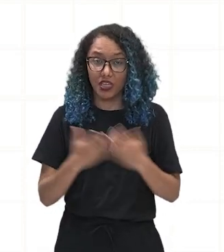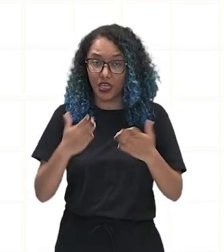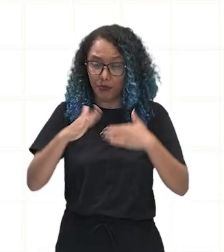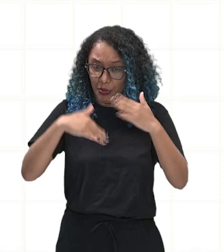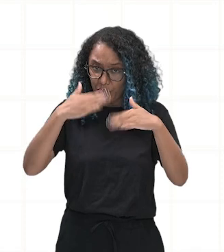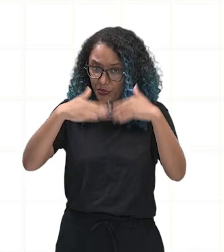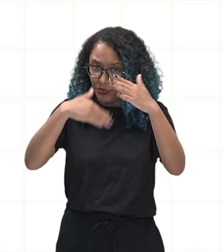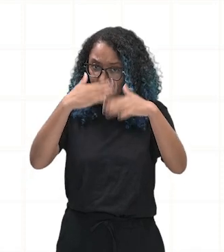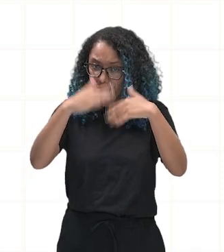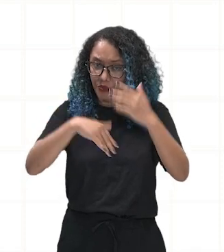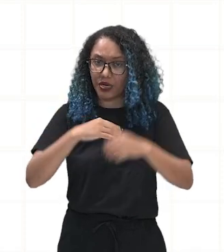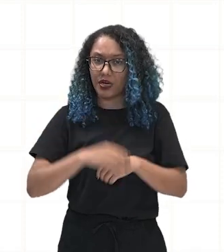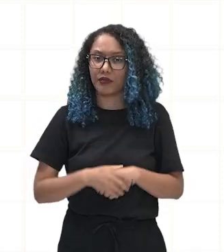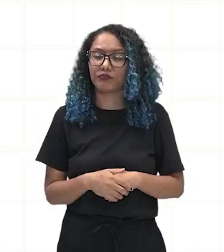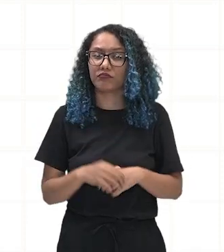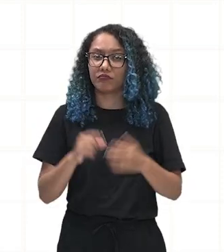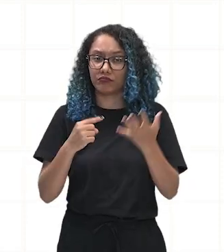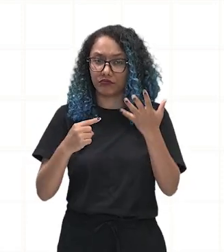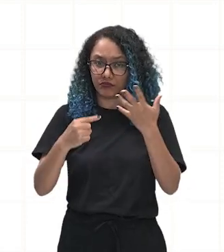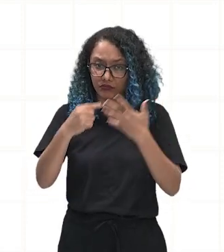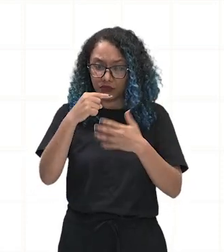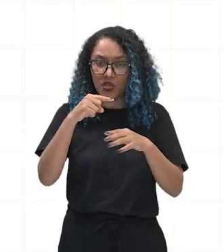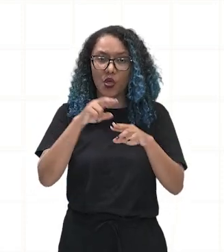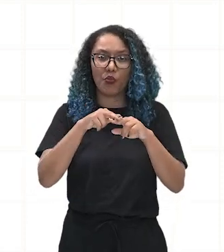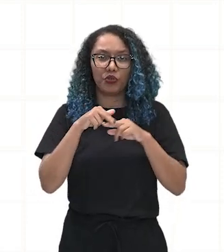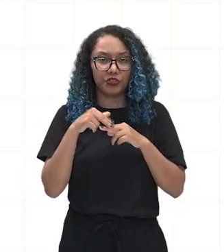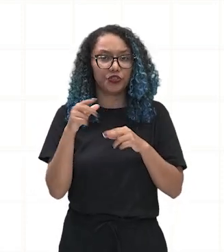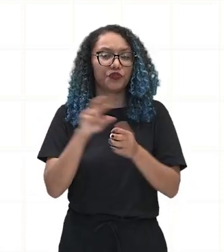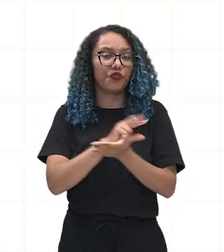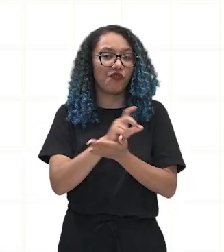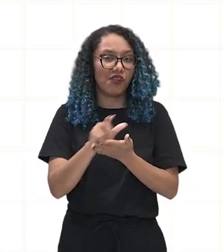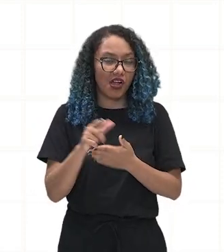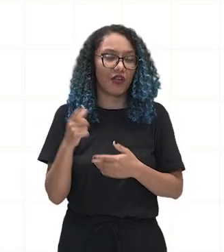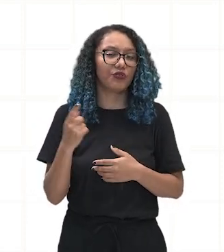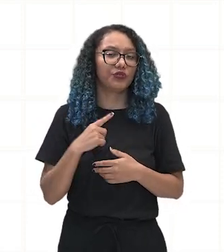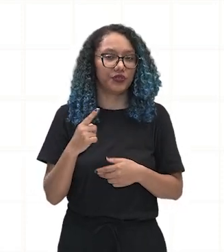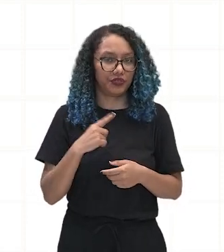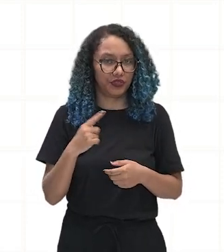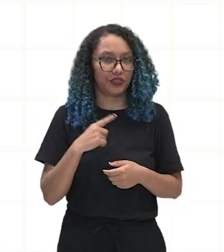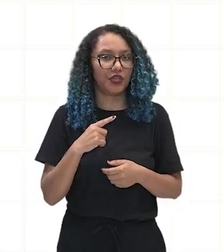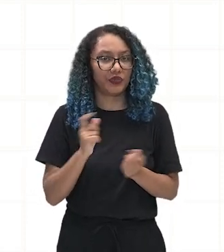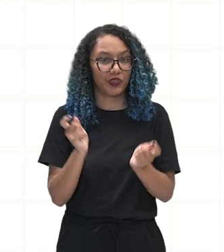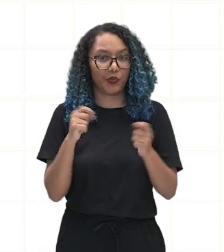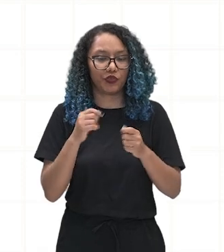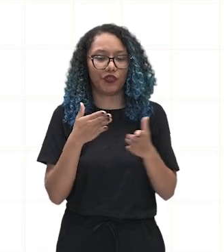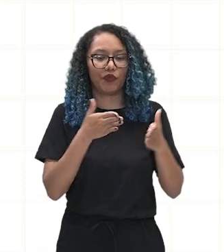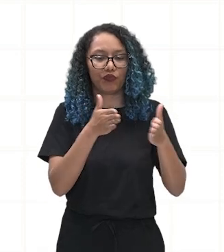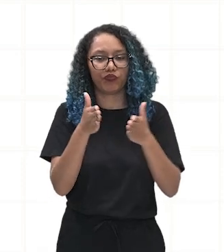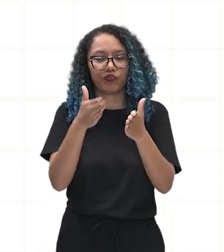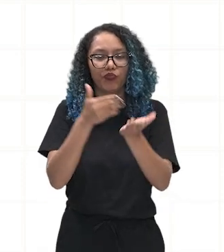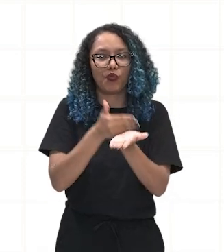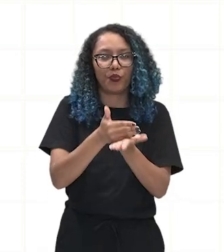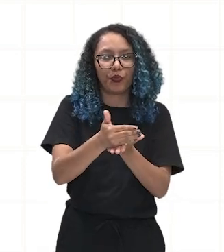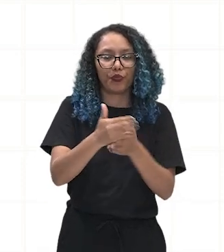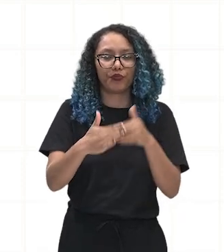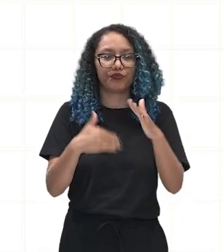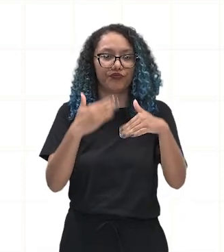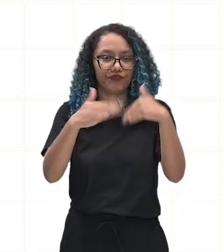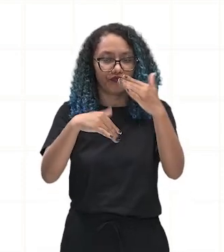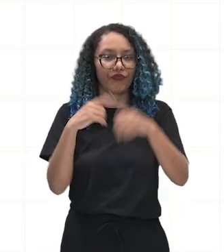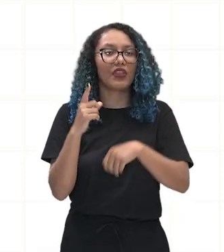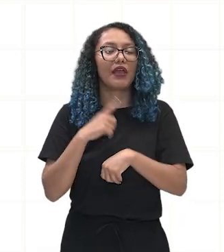se desenvolveram por várias razões, tá? A gente vai ter várias razões que